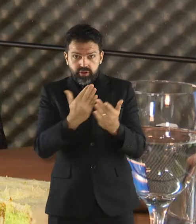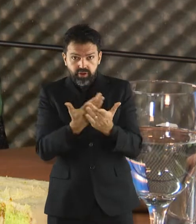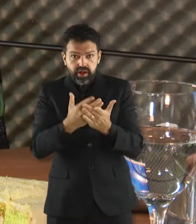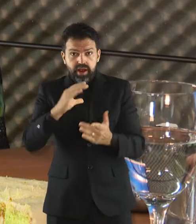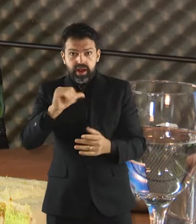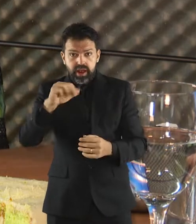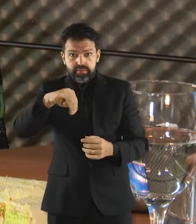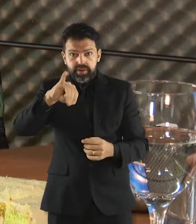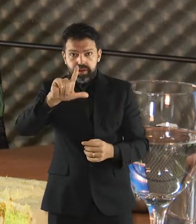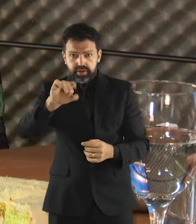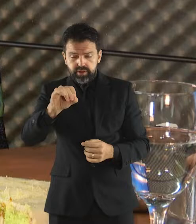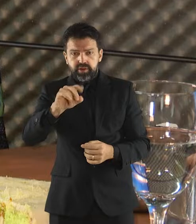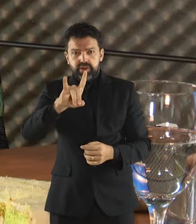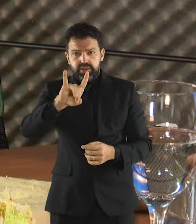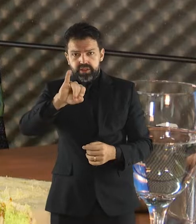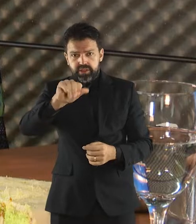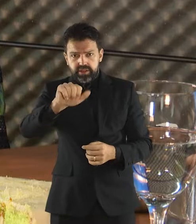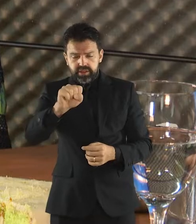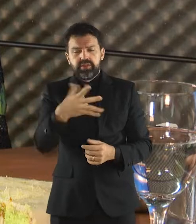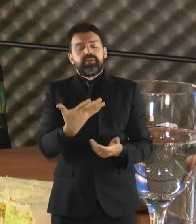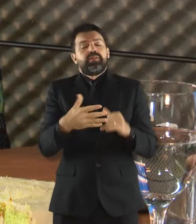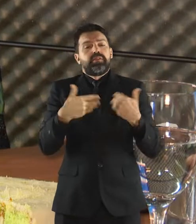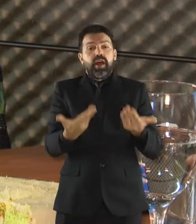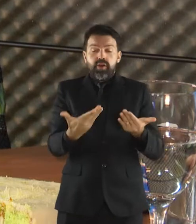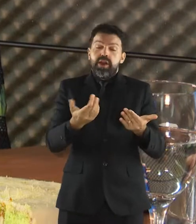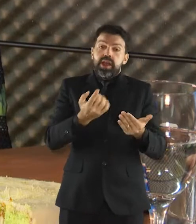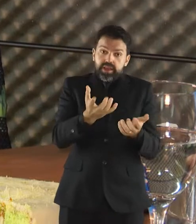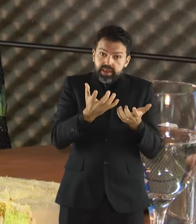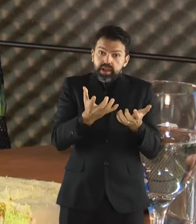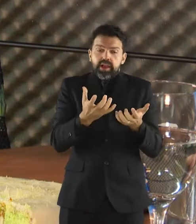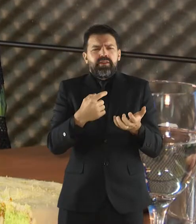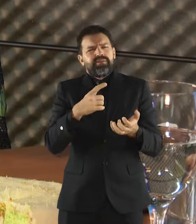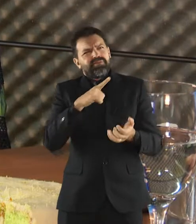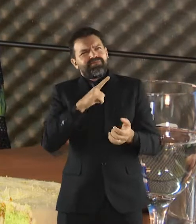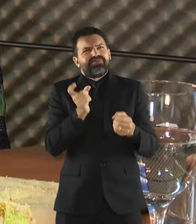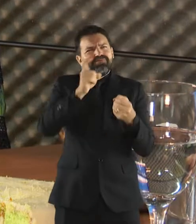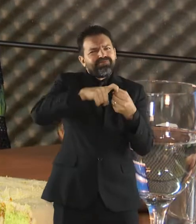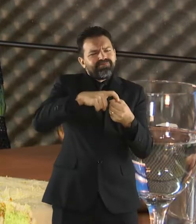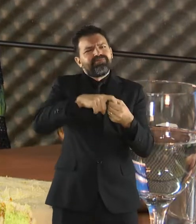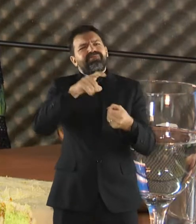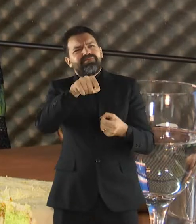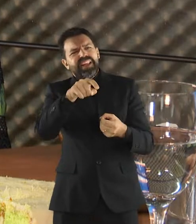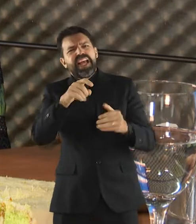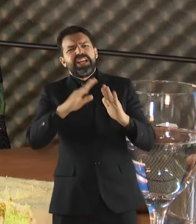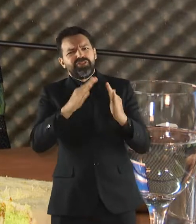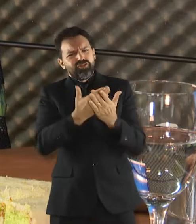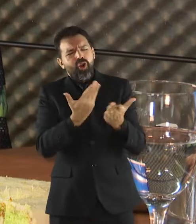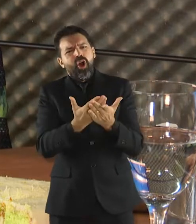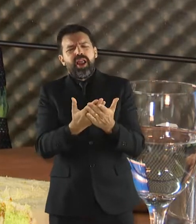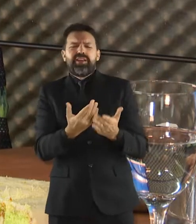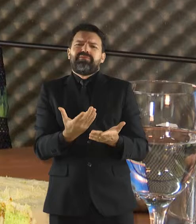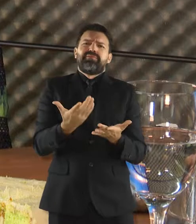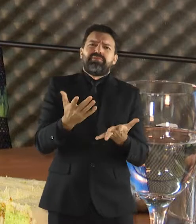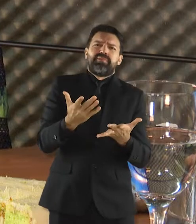Inclusive disse esses dias para uma amiga que eu tenho muita vontade de voltar no Camilo Dias para poder entregar um